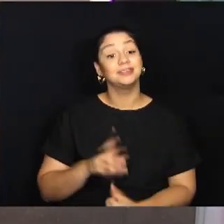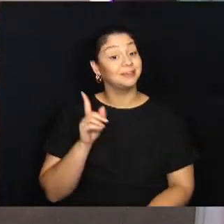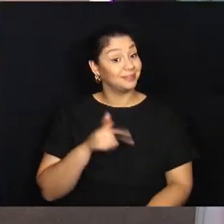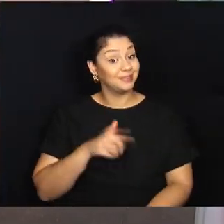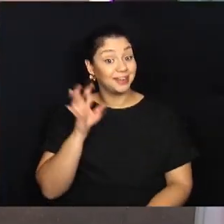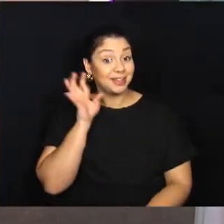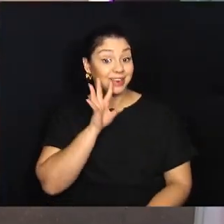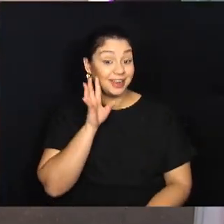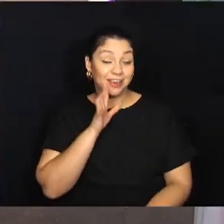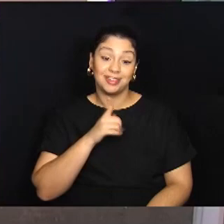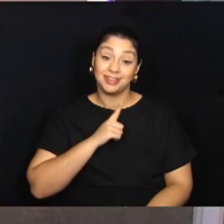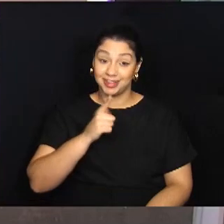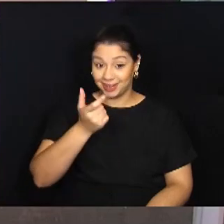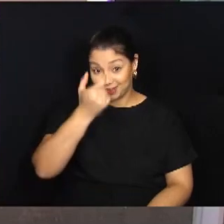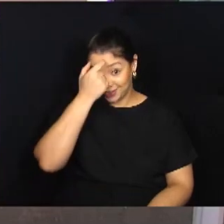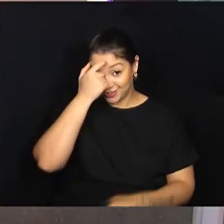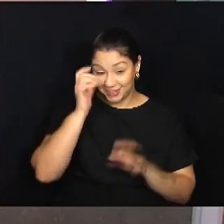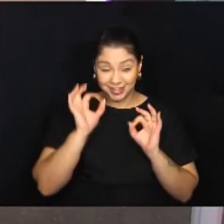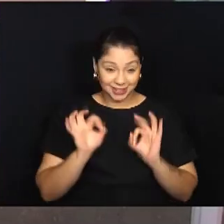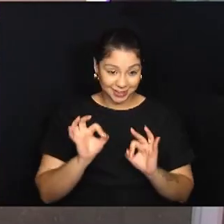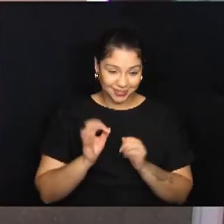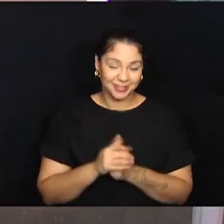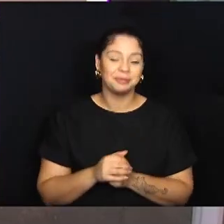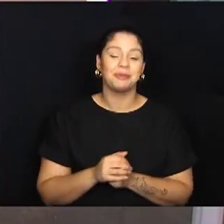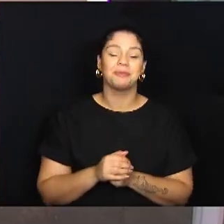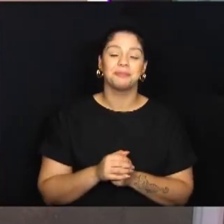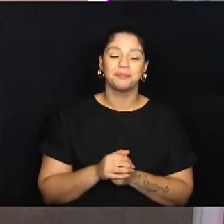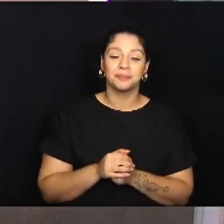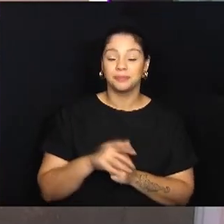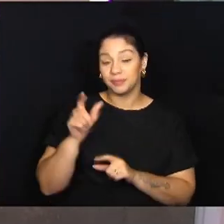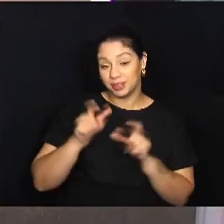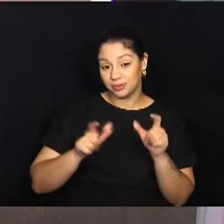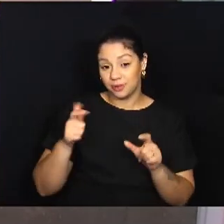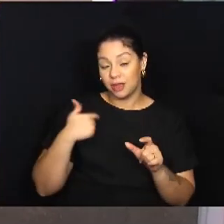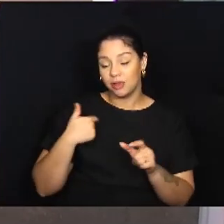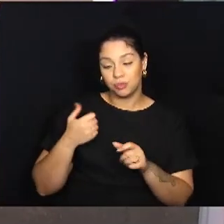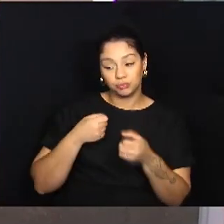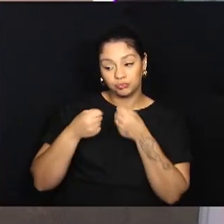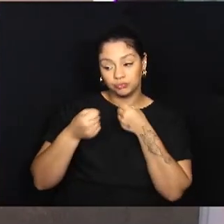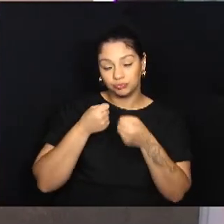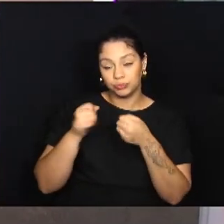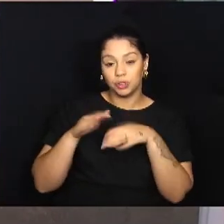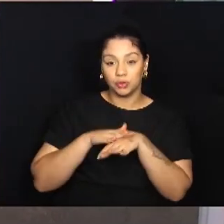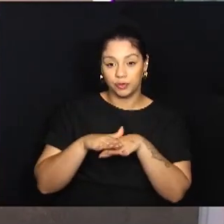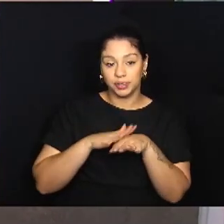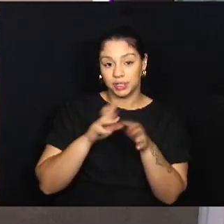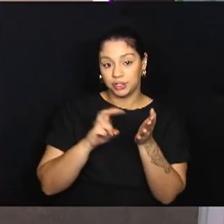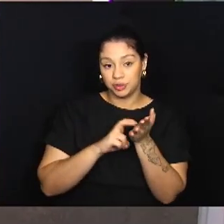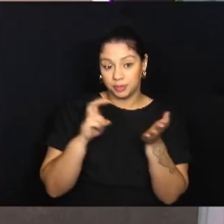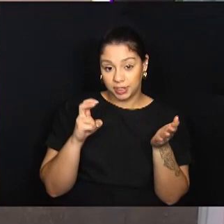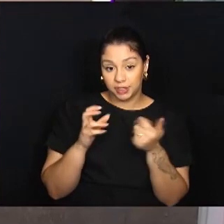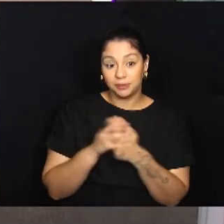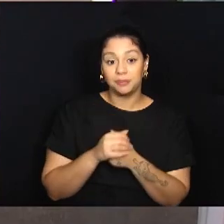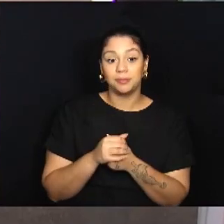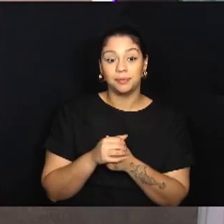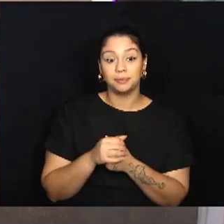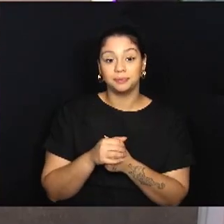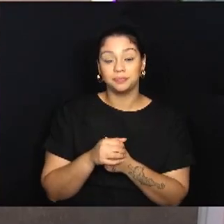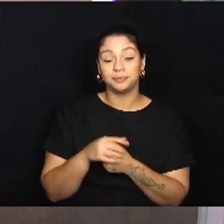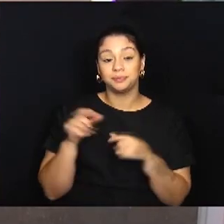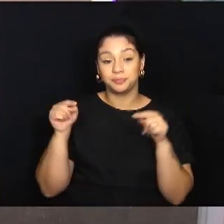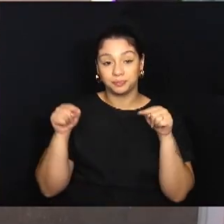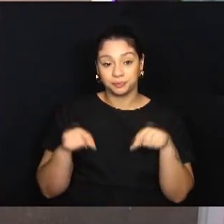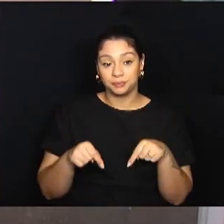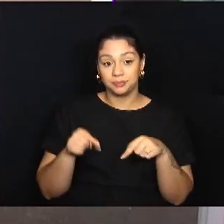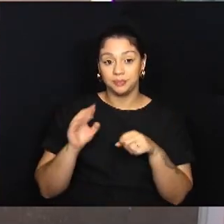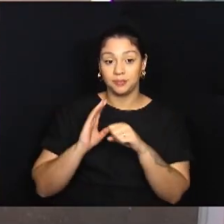essa consciência, né, Wagner? Todo mundo que eu tive a oportunidade de conversar pela manhã, não é? Aqui na Vila